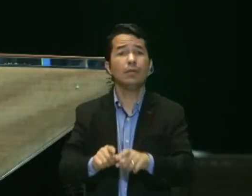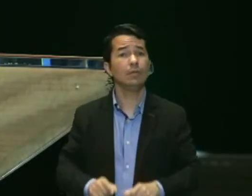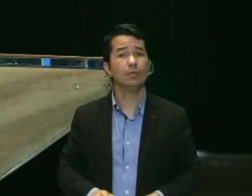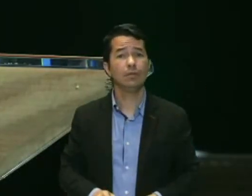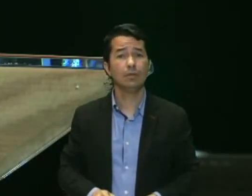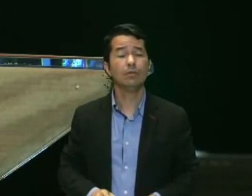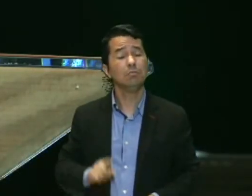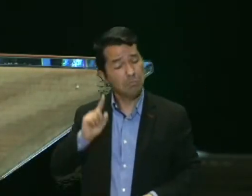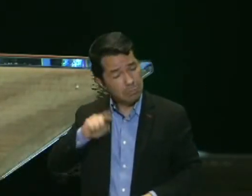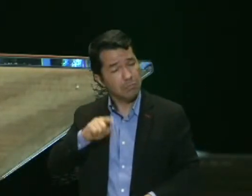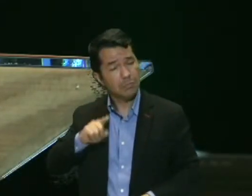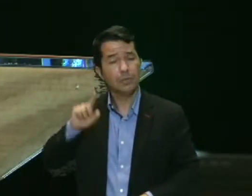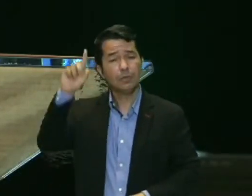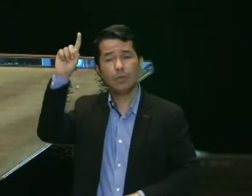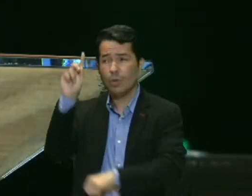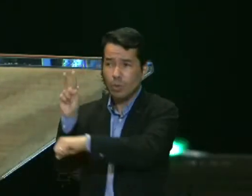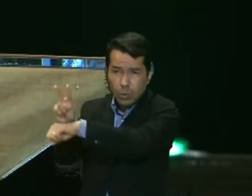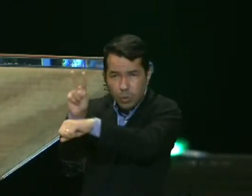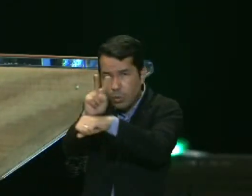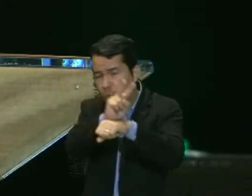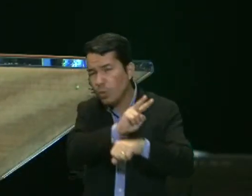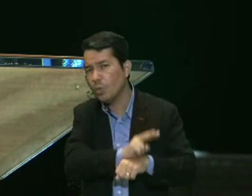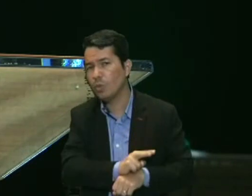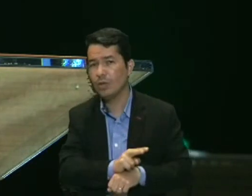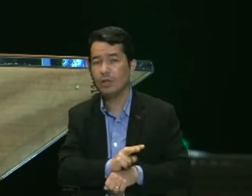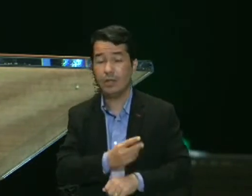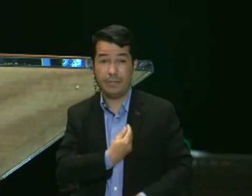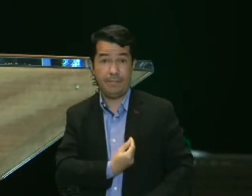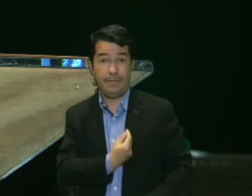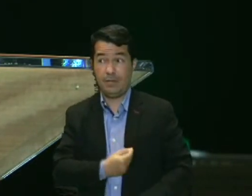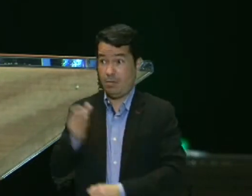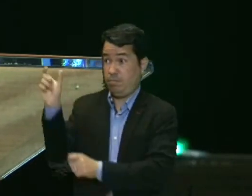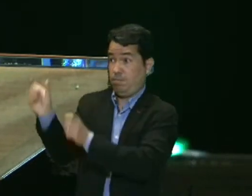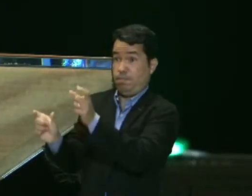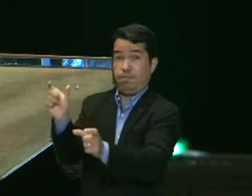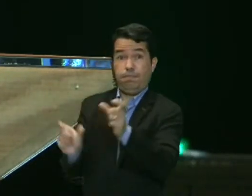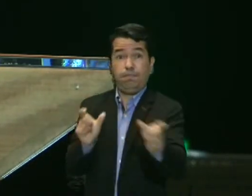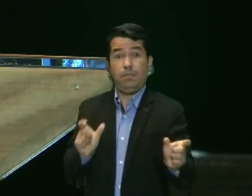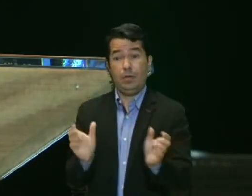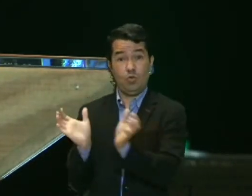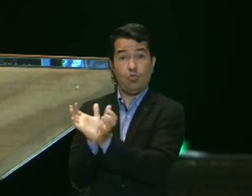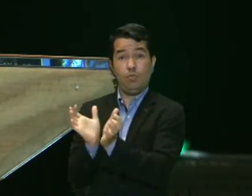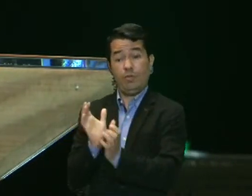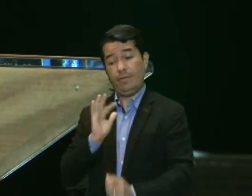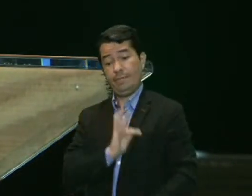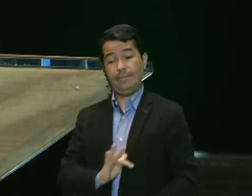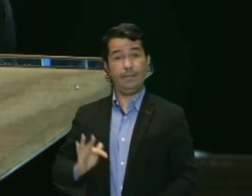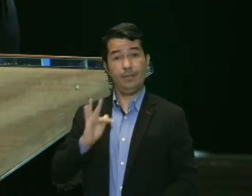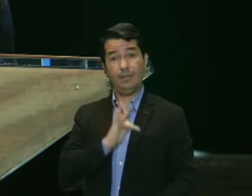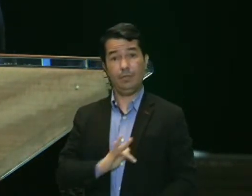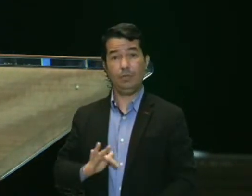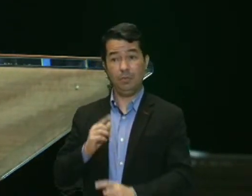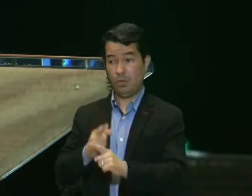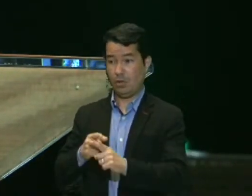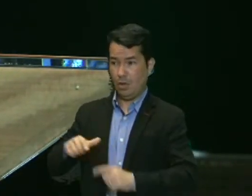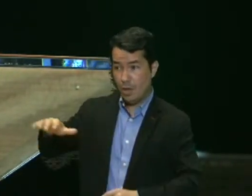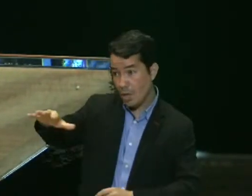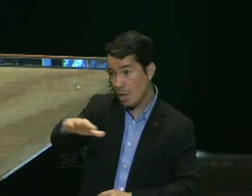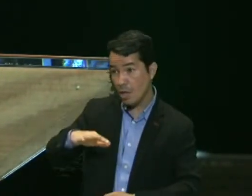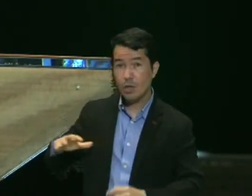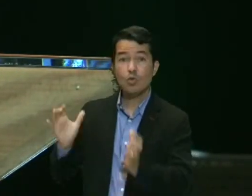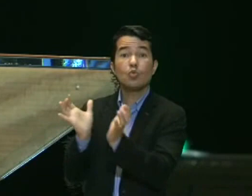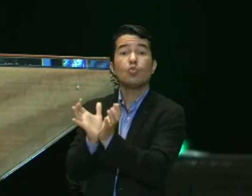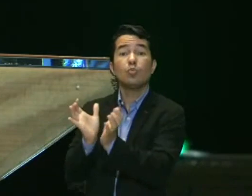o mesmo cuidado que Deus teria para com eles. Por quê? Porque eles estavam